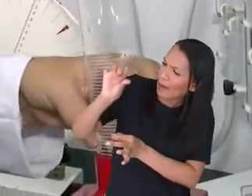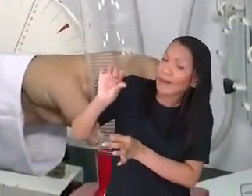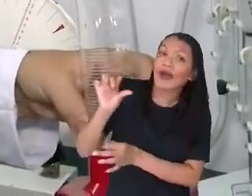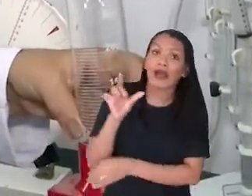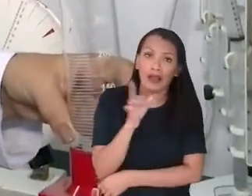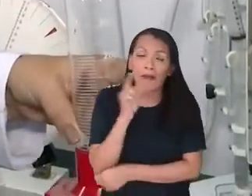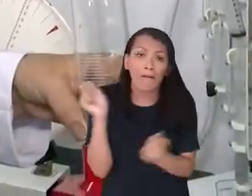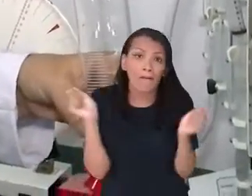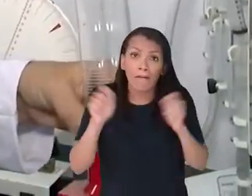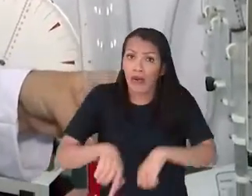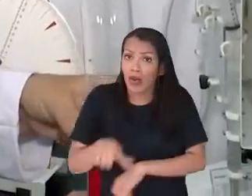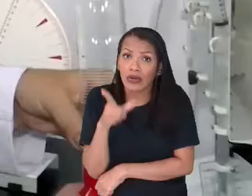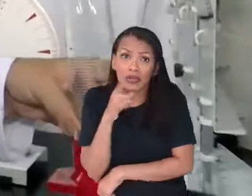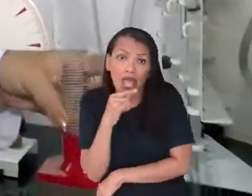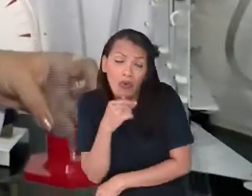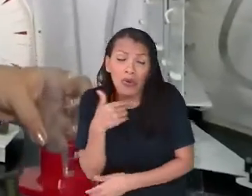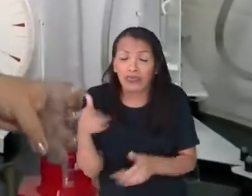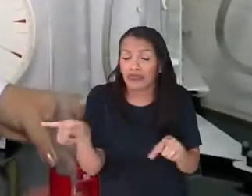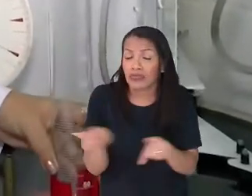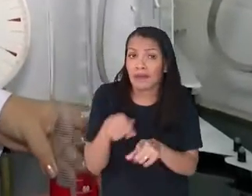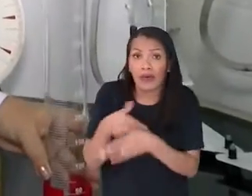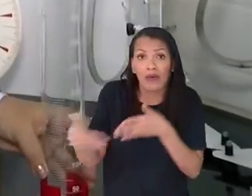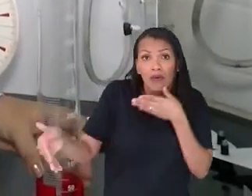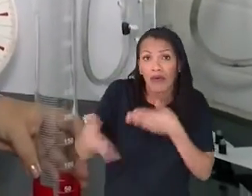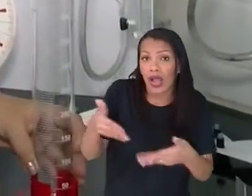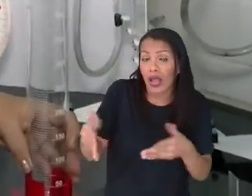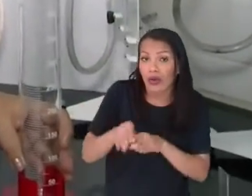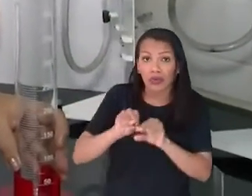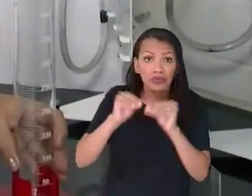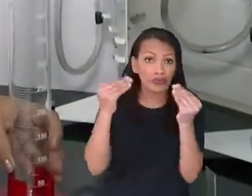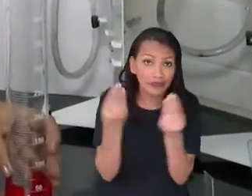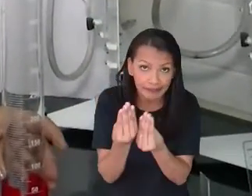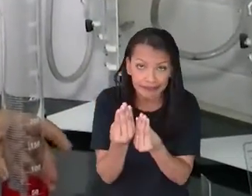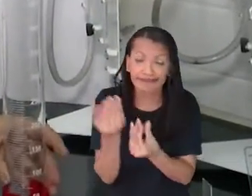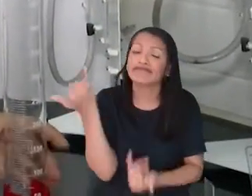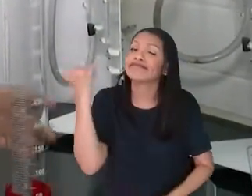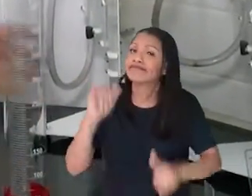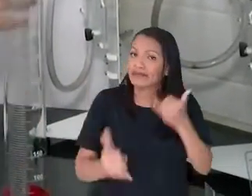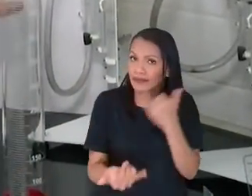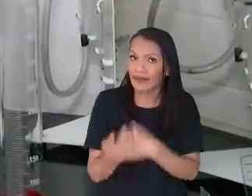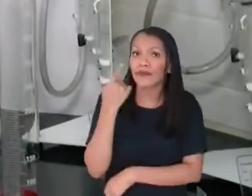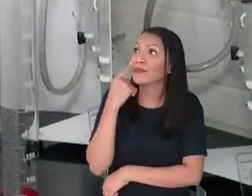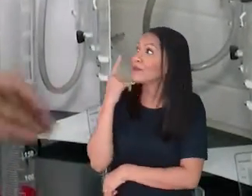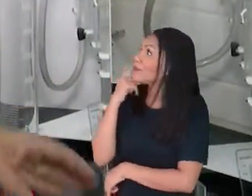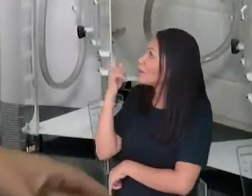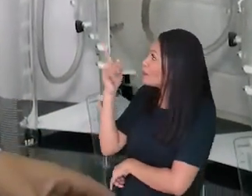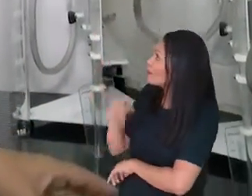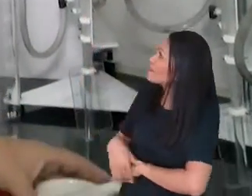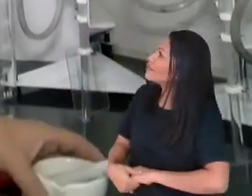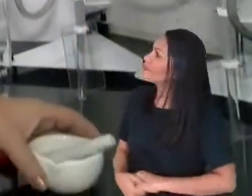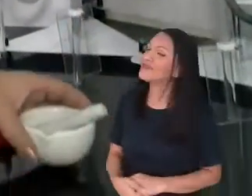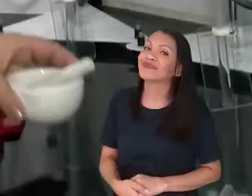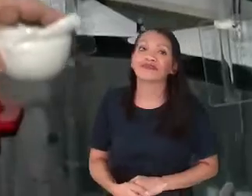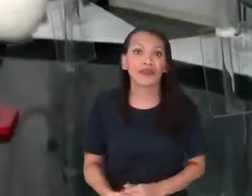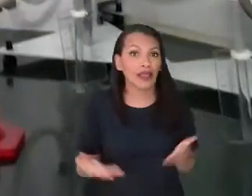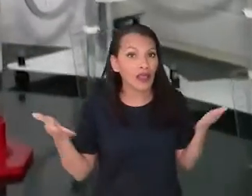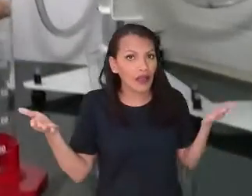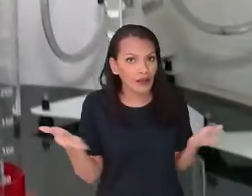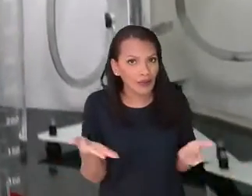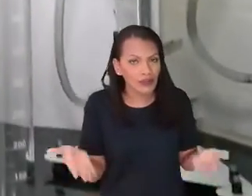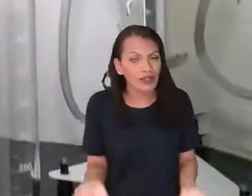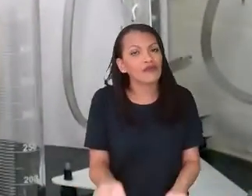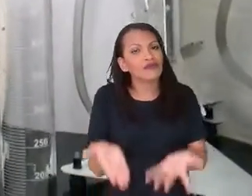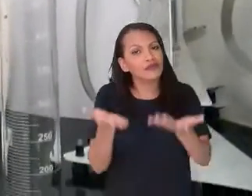ser água, mas pode ser qualquer outra substância do laboratório. Então essa é a proveta. Agora nós